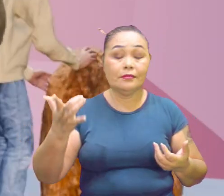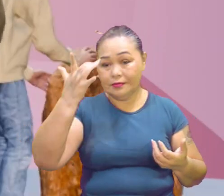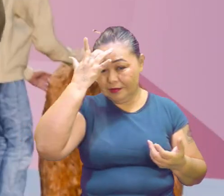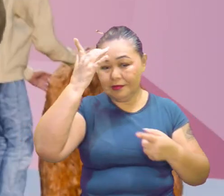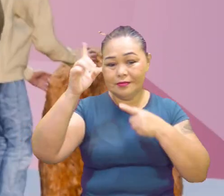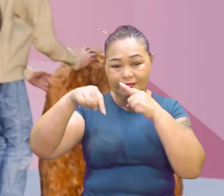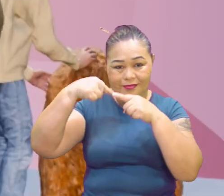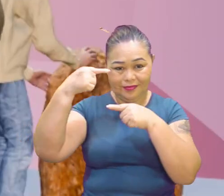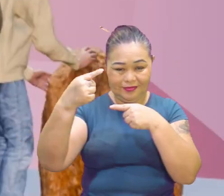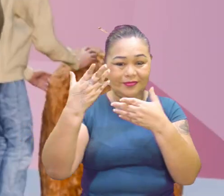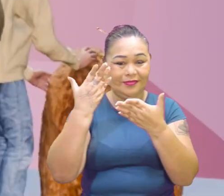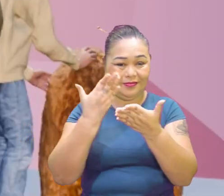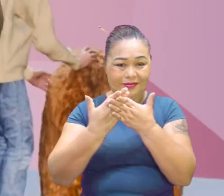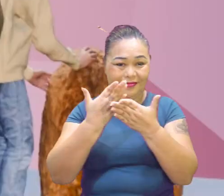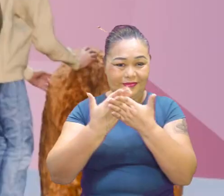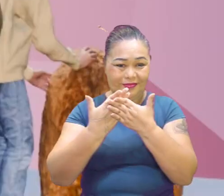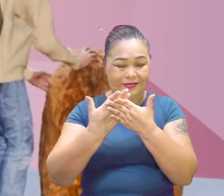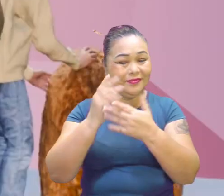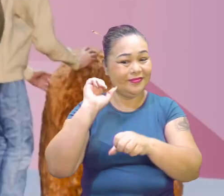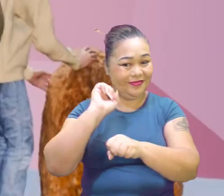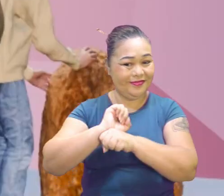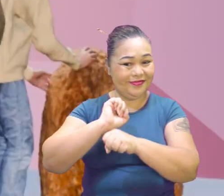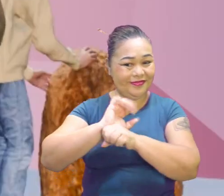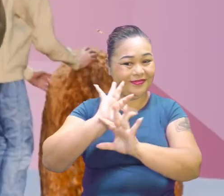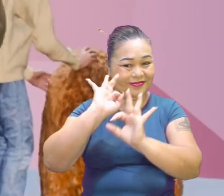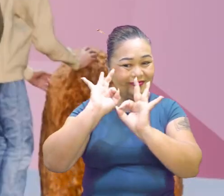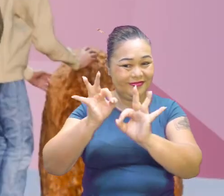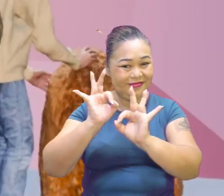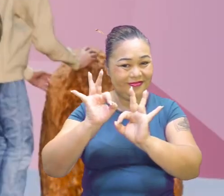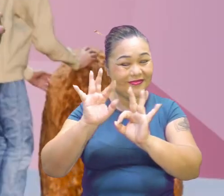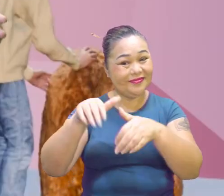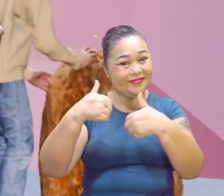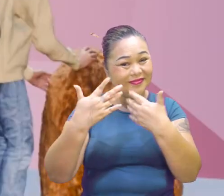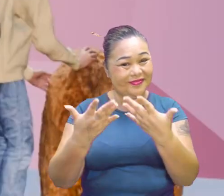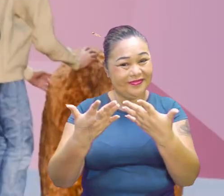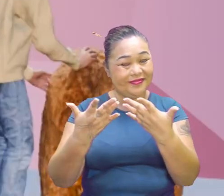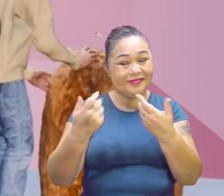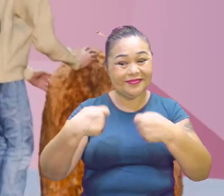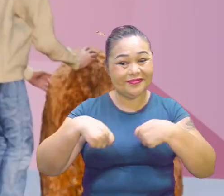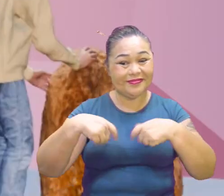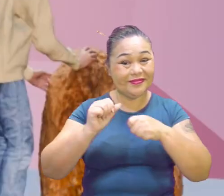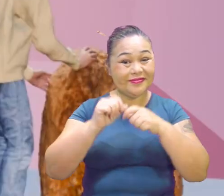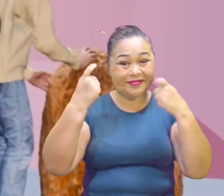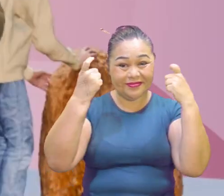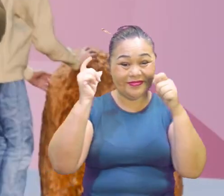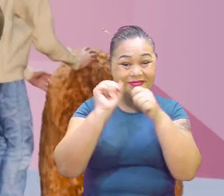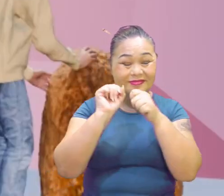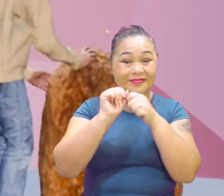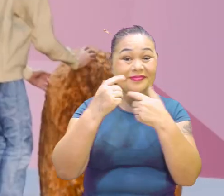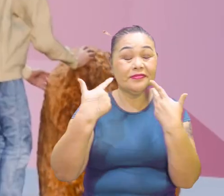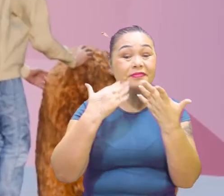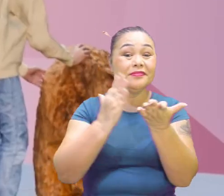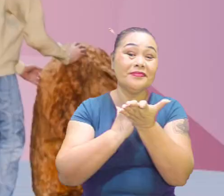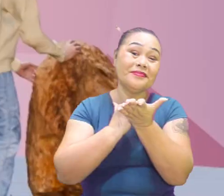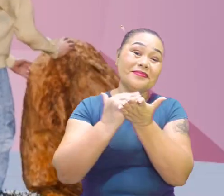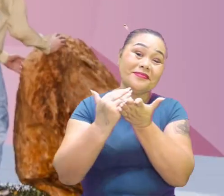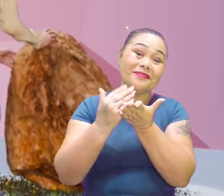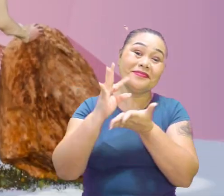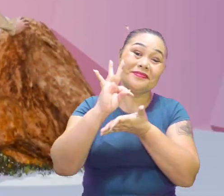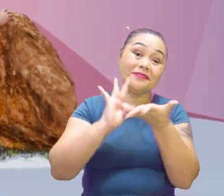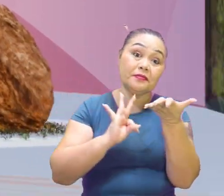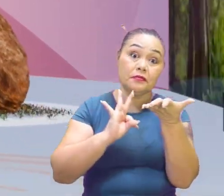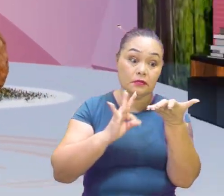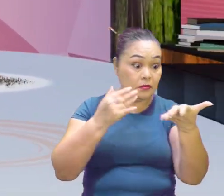na próxima aula, eu tenho certeza, pode aguardar que vai dar tudo certo. E aí, gente, vocês não precisam também se preocupar e já começar o texto na